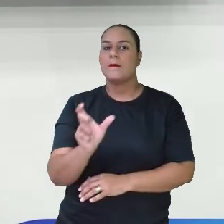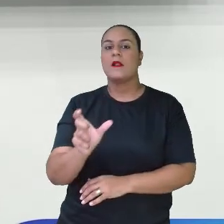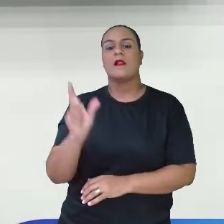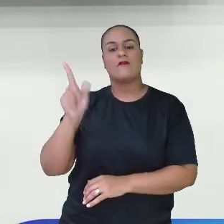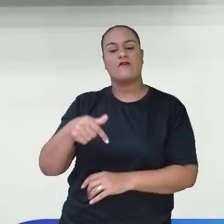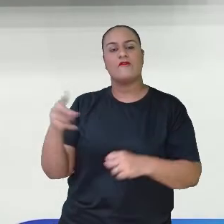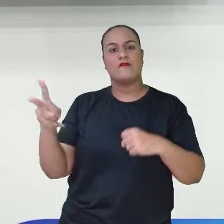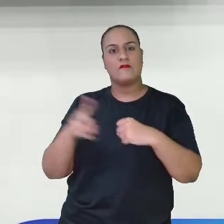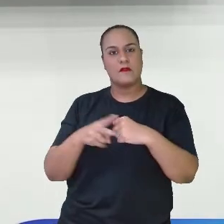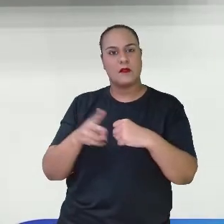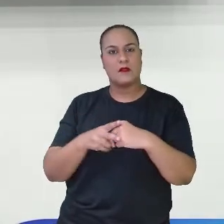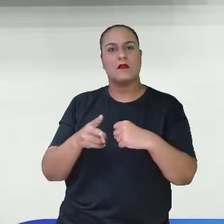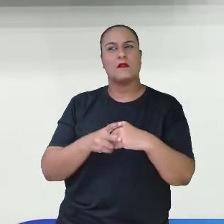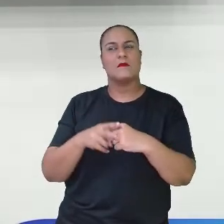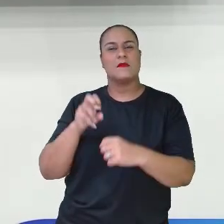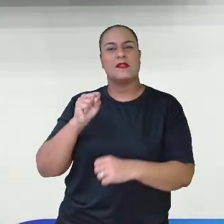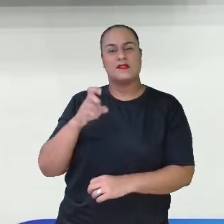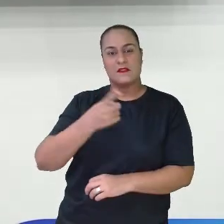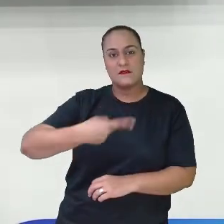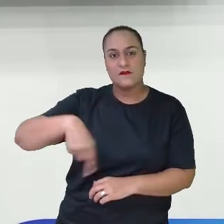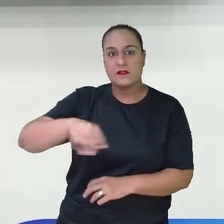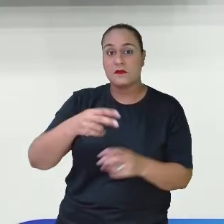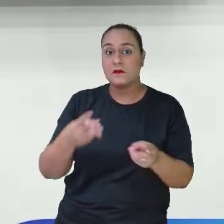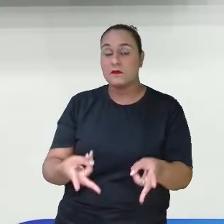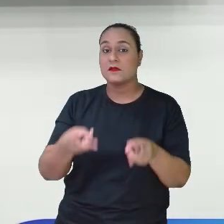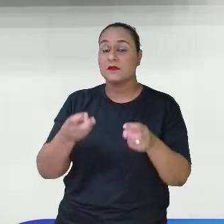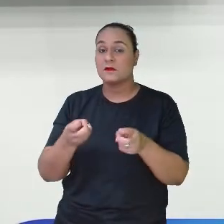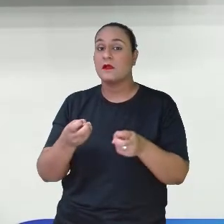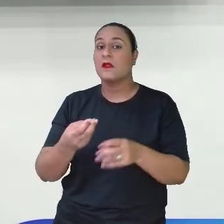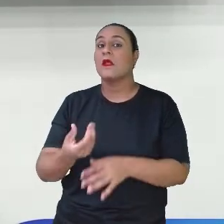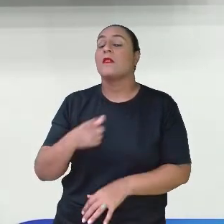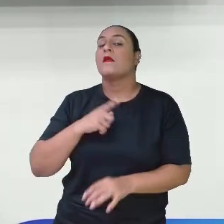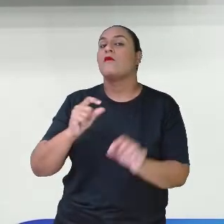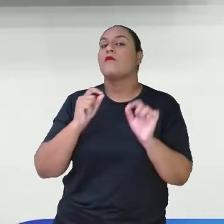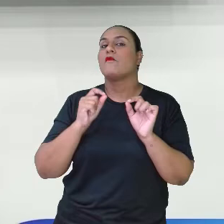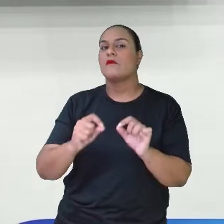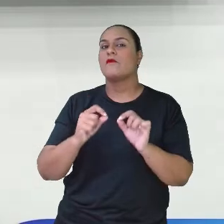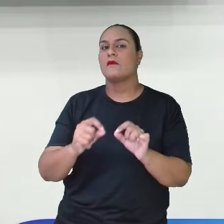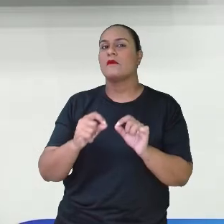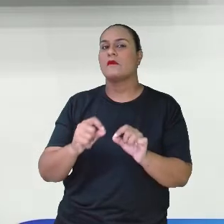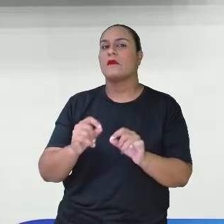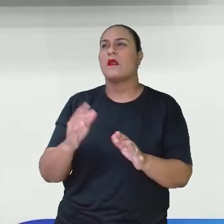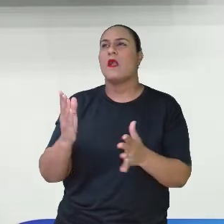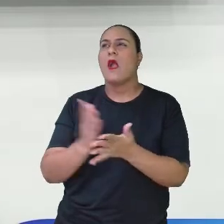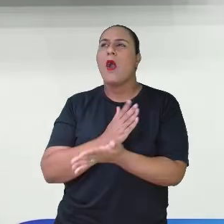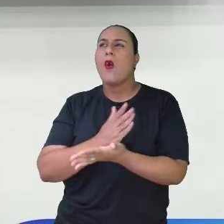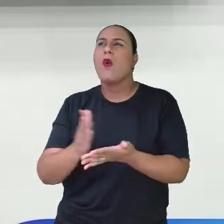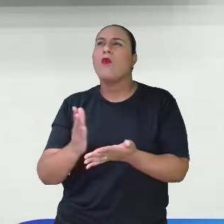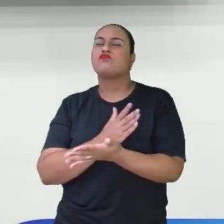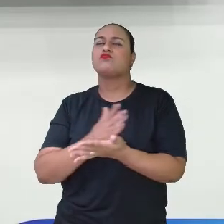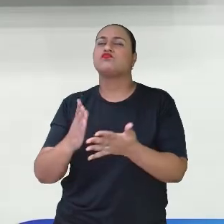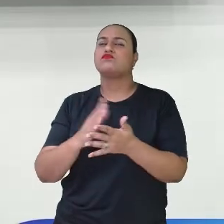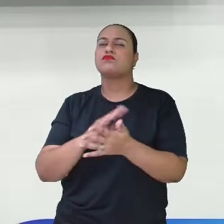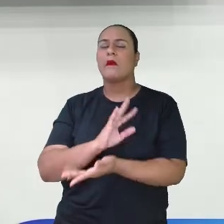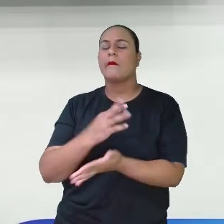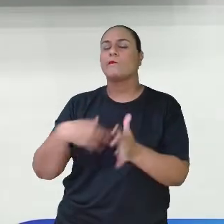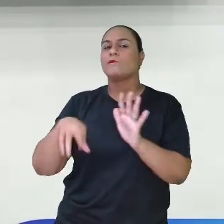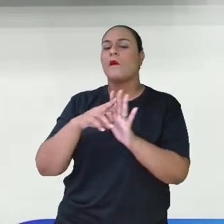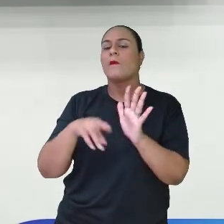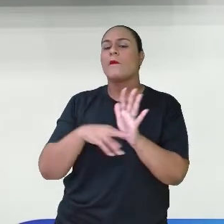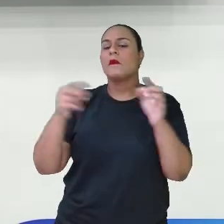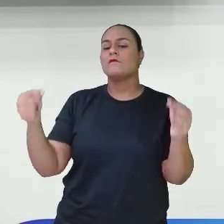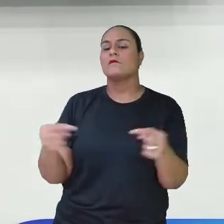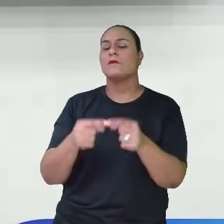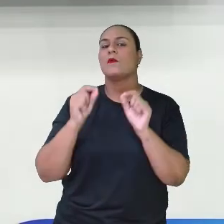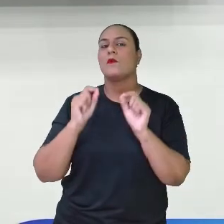verbo. Se vocês perceberam, existiu aí uma coisa em comum em todas elas, que a maioria